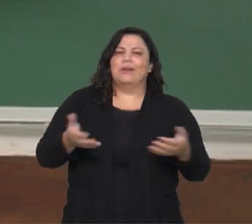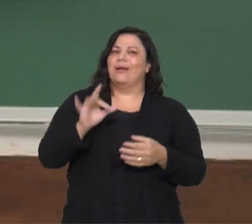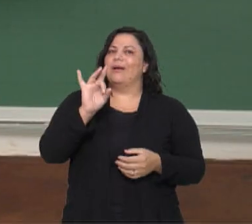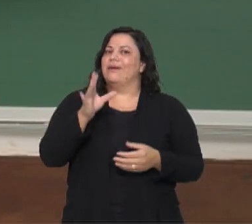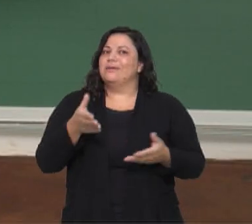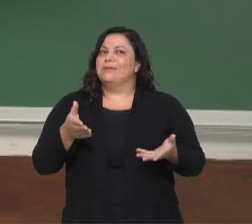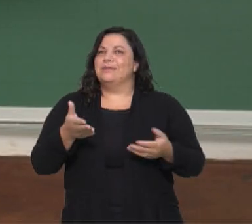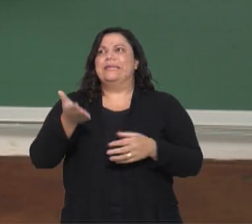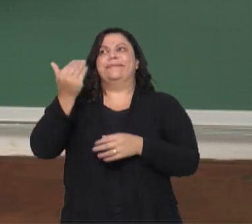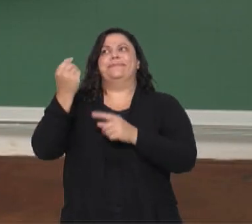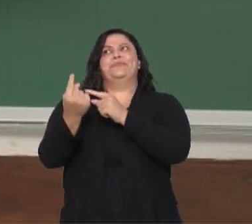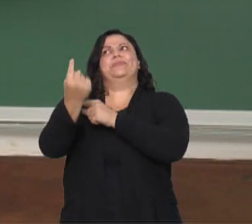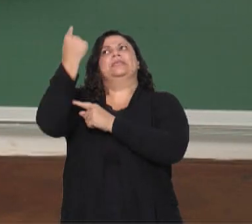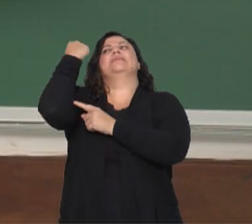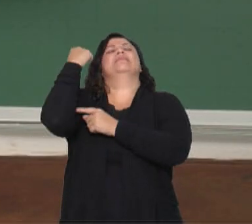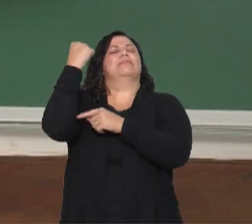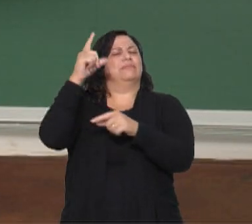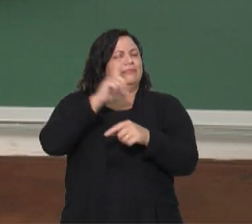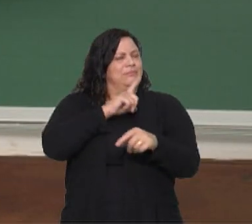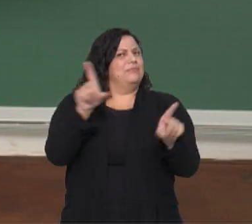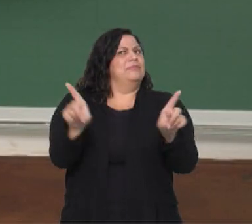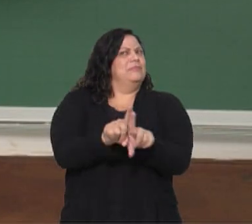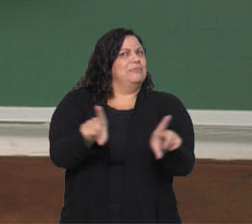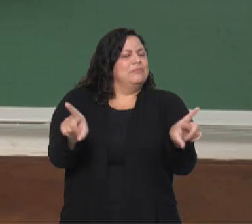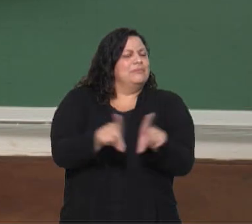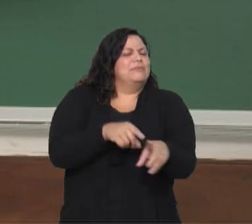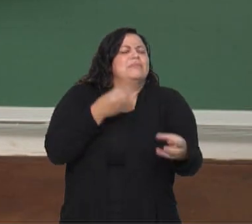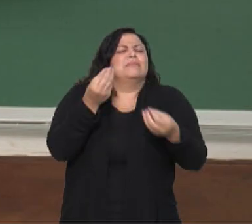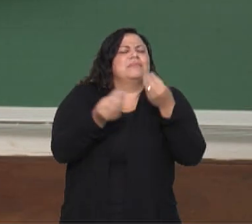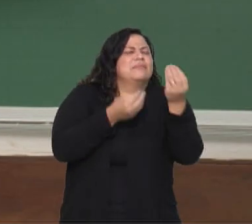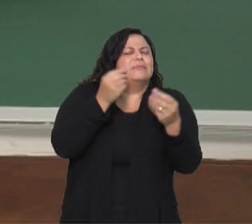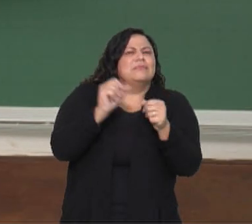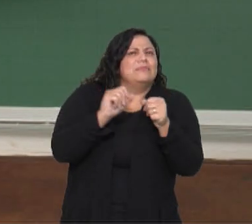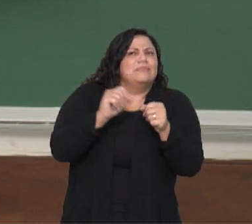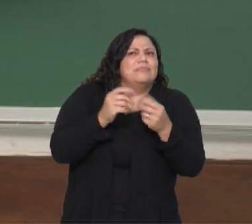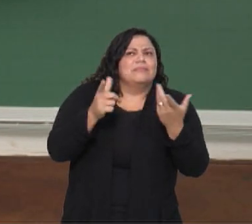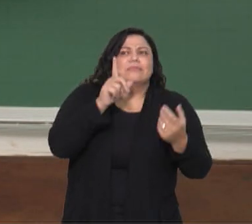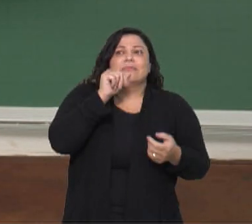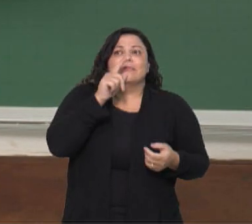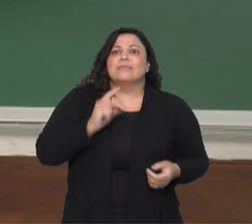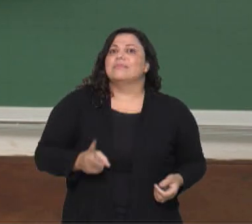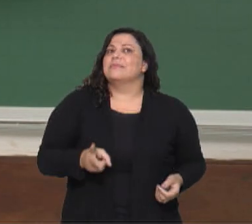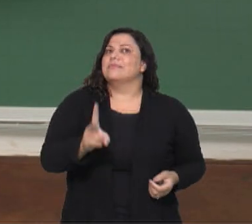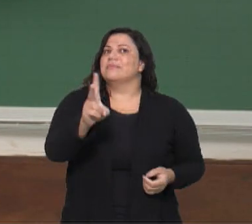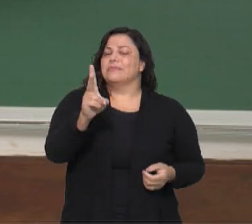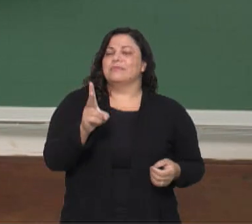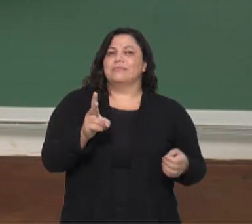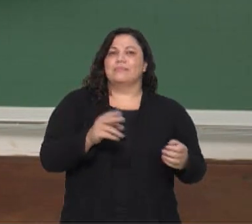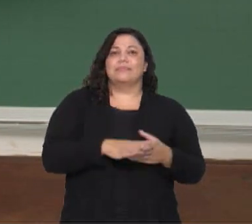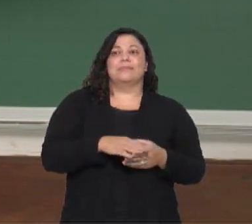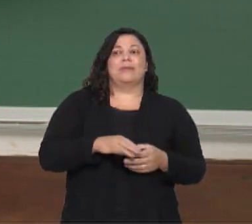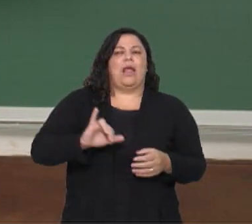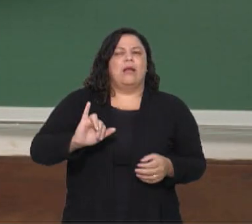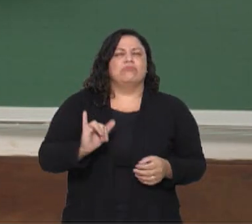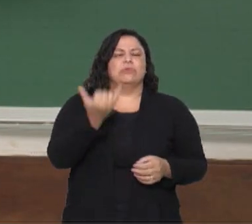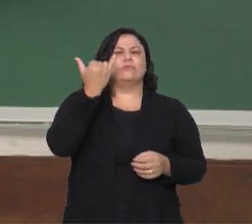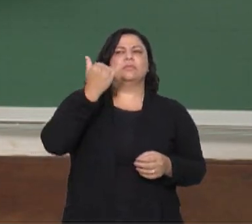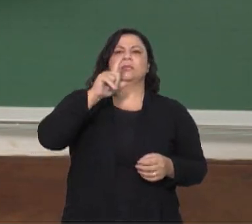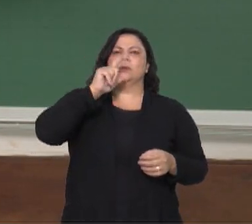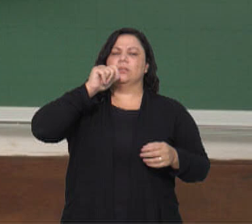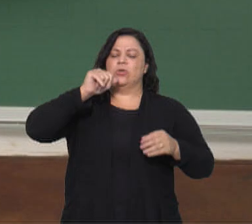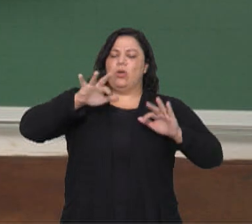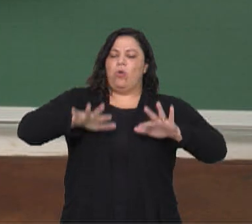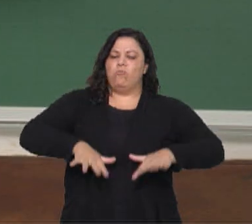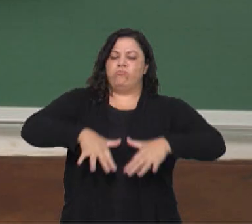lá também. Como que eu faço para ter água sempre? Reservatório de água, aproveito que está inundando, fecho uma espécie de